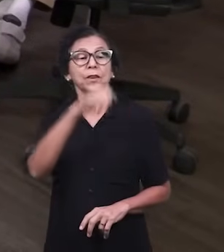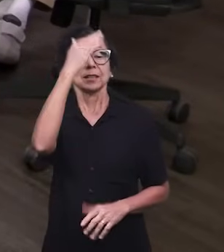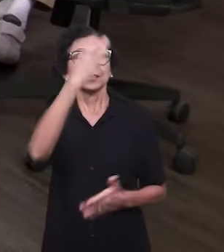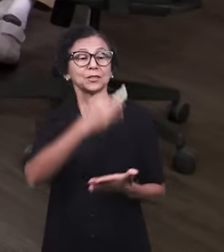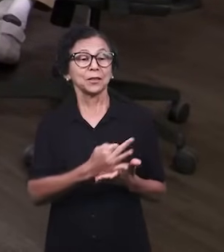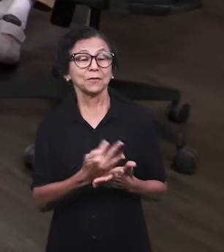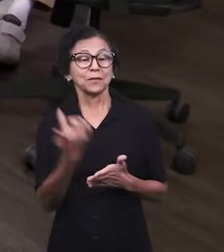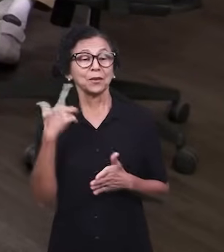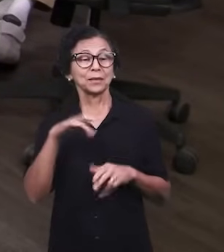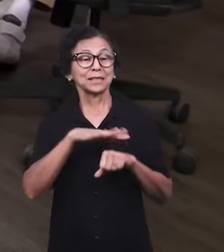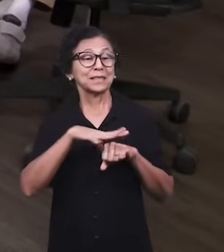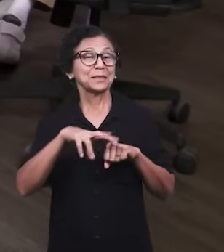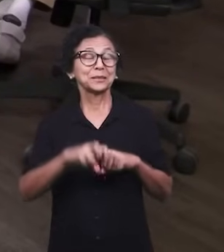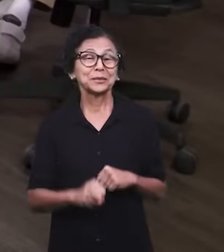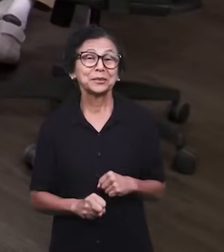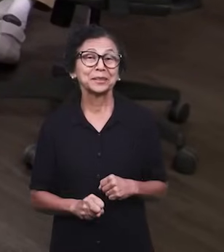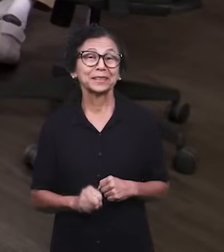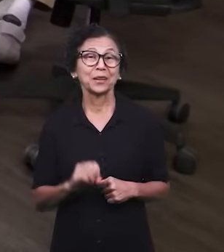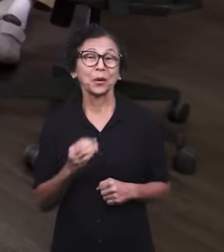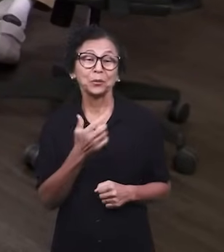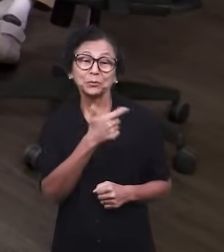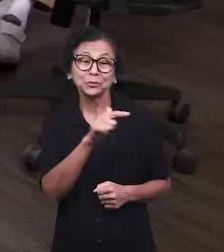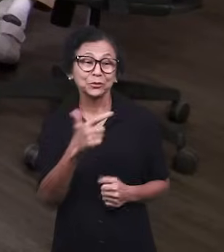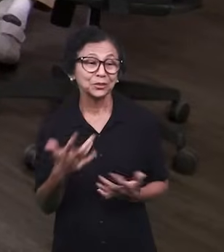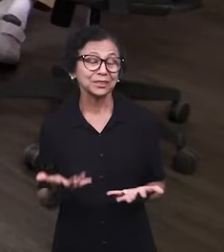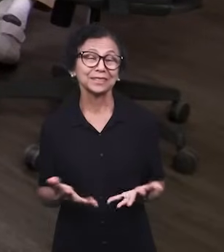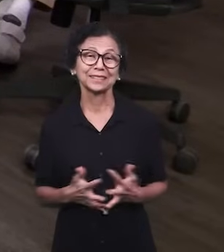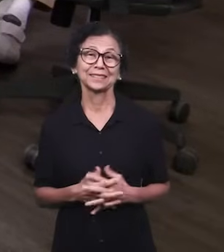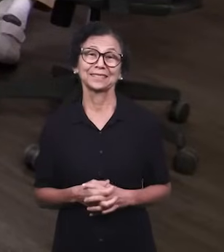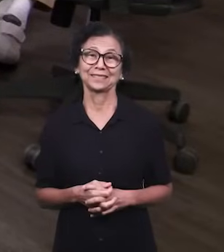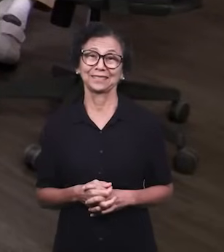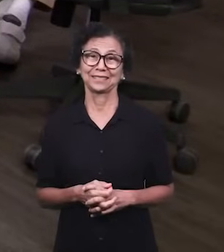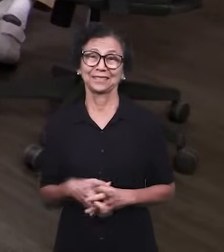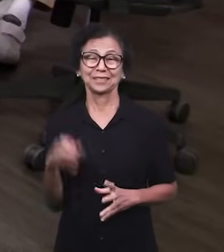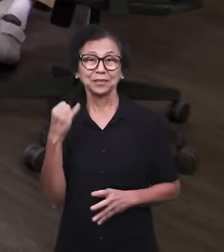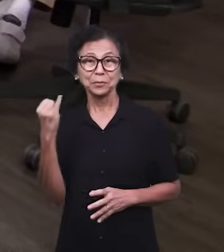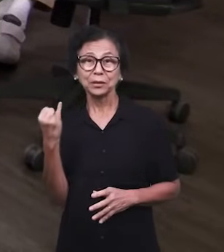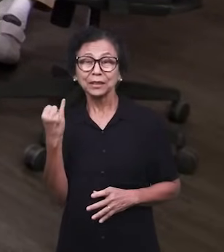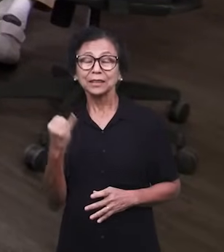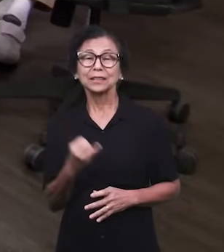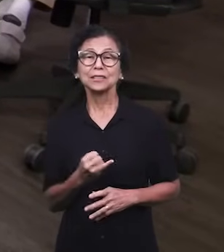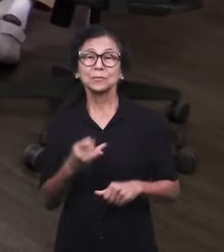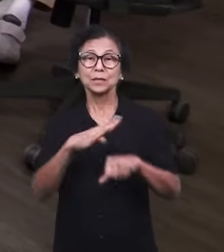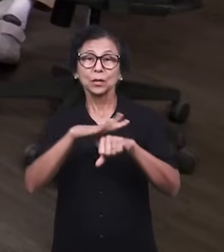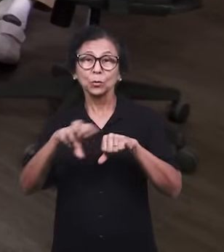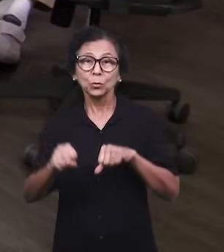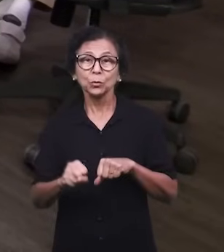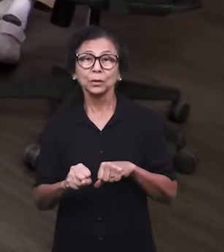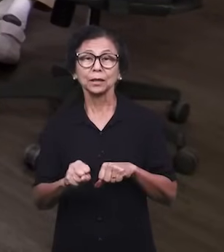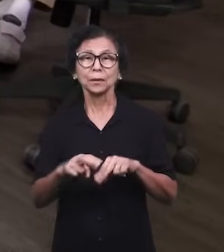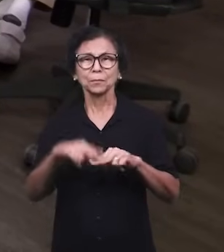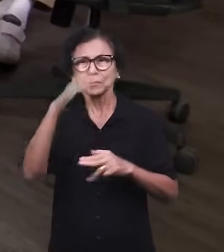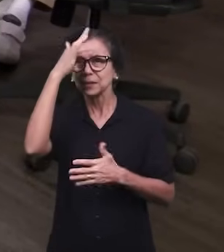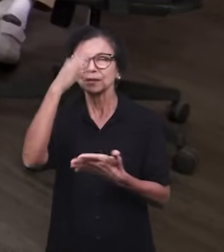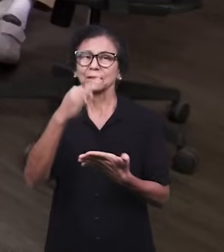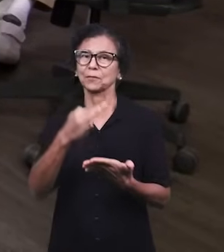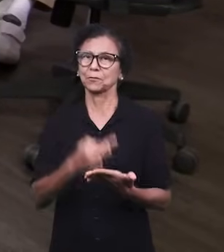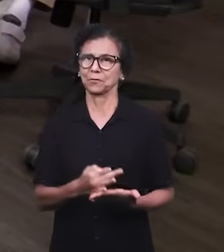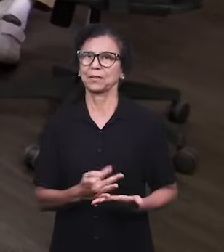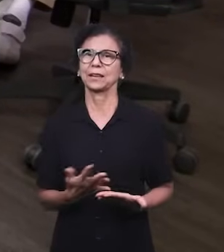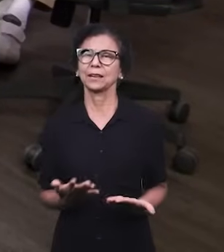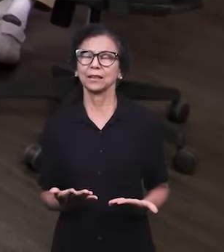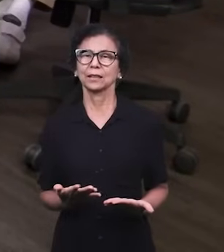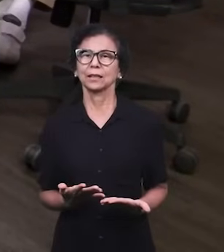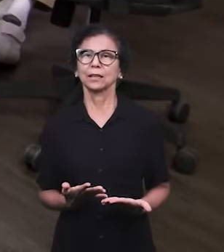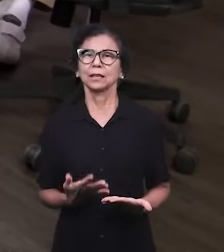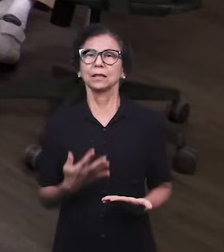fé para ser curado? Ou não tinha? Então isso é importante, porque essa fé para ser curado, ela é em função do momento em que a pessoa